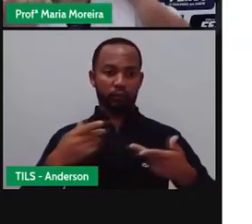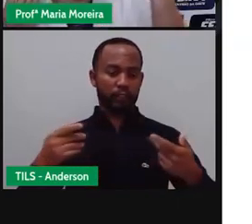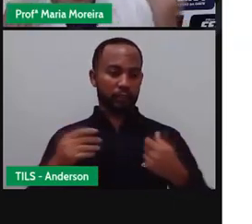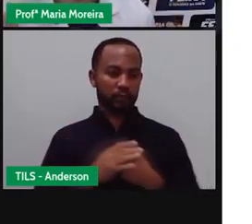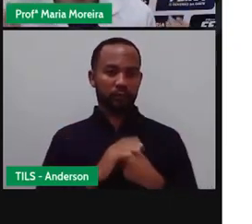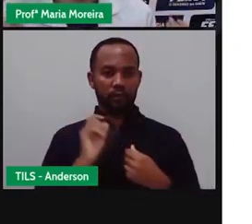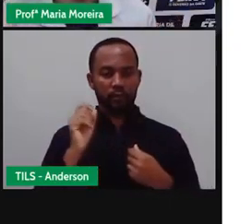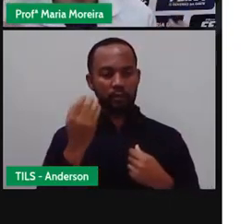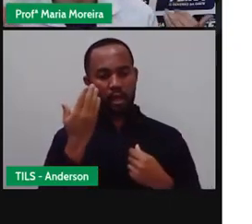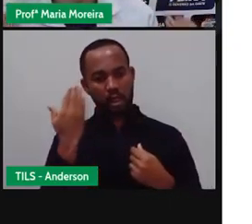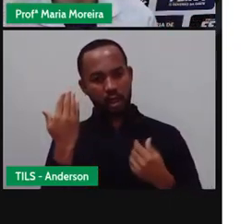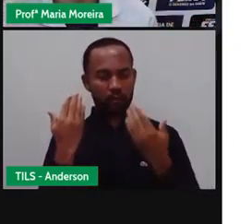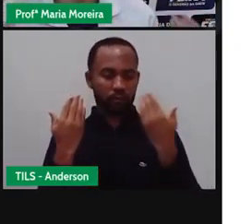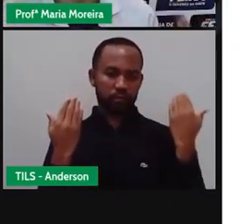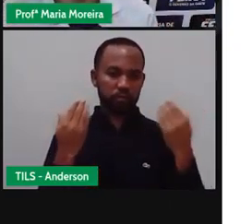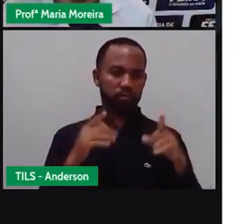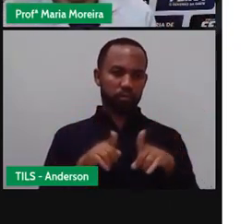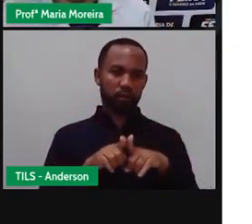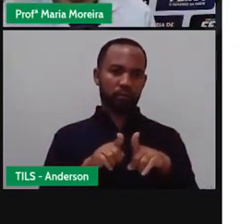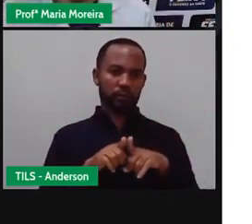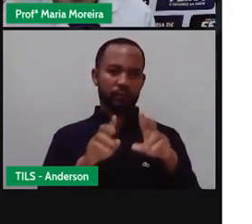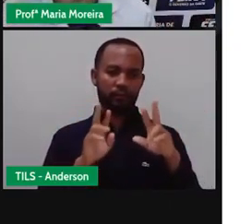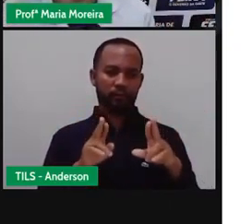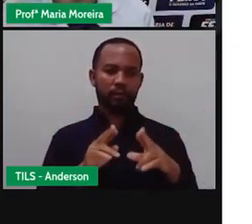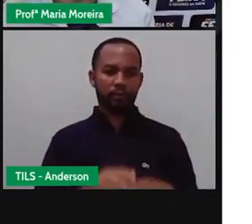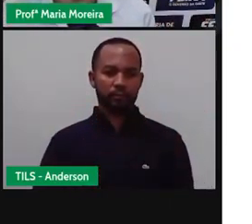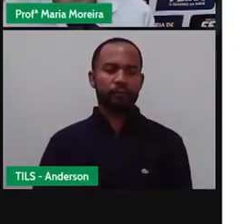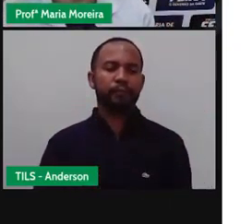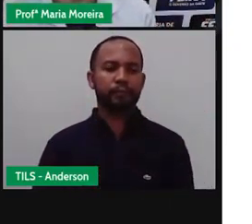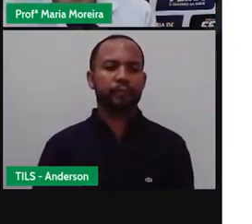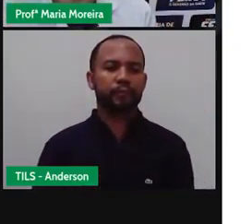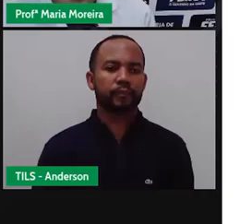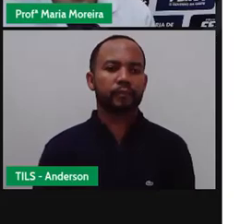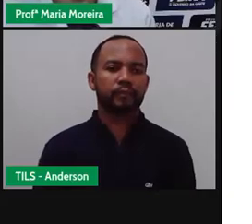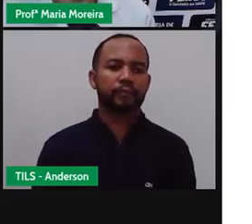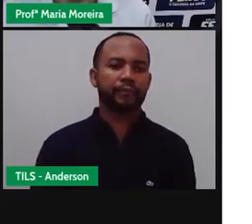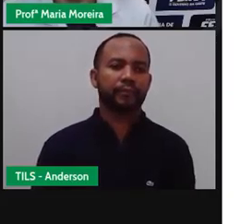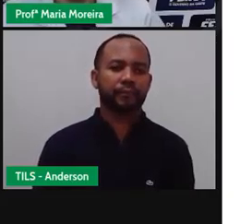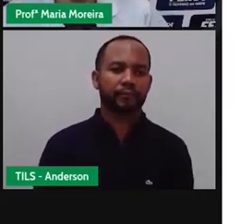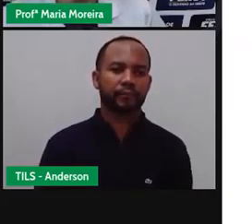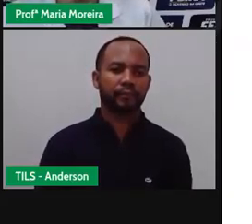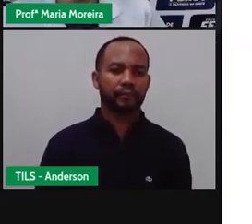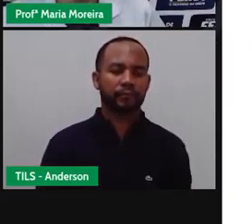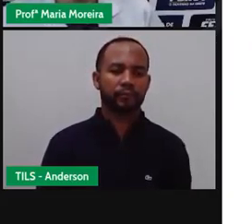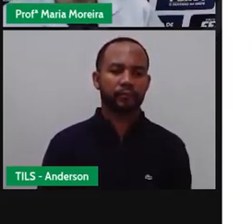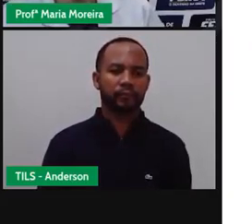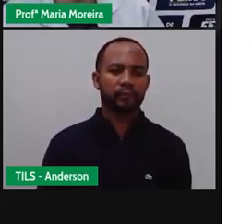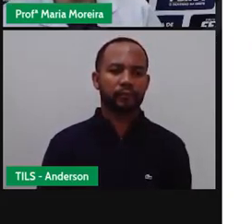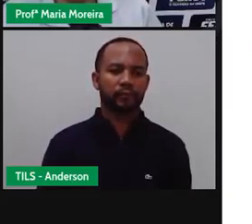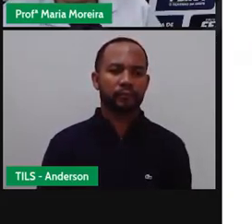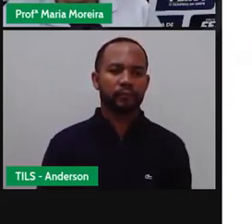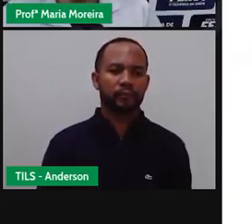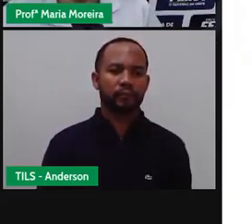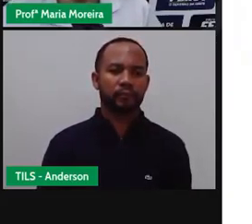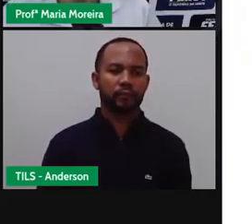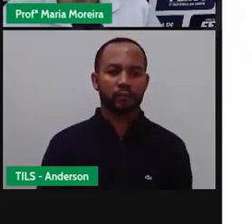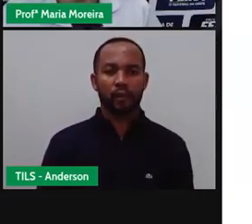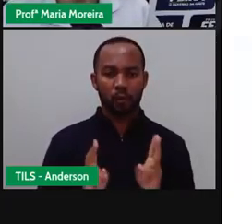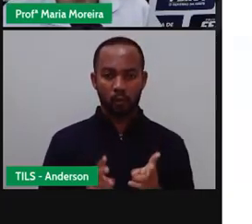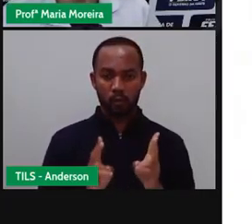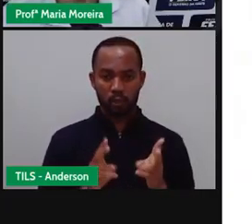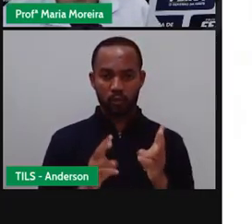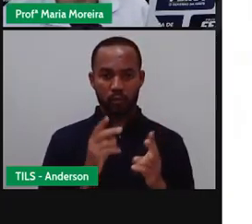eu também vou ter o quê? Do outro. Simetria bilateral, tá? Vamos continuar